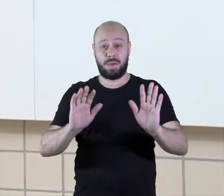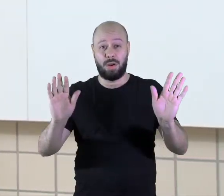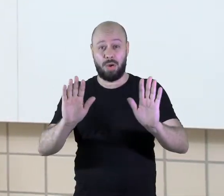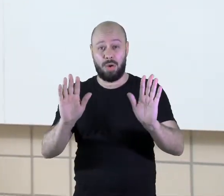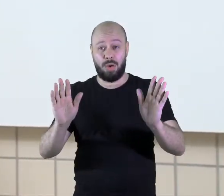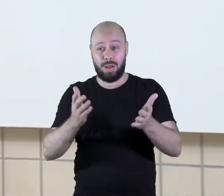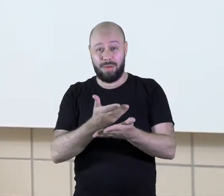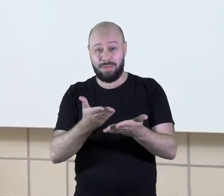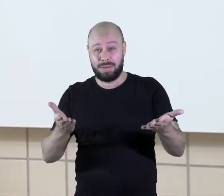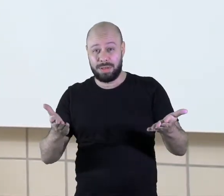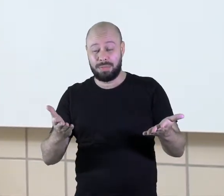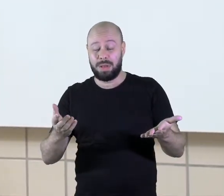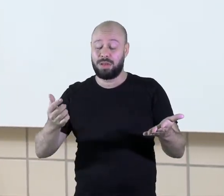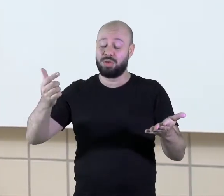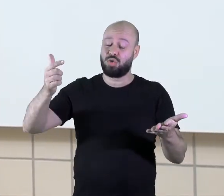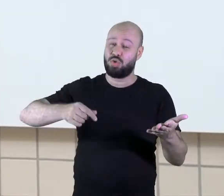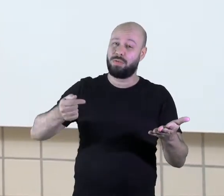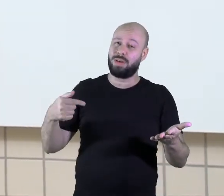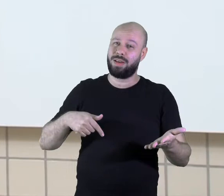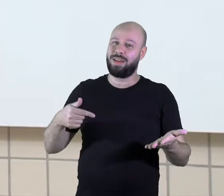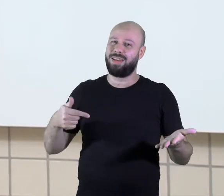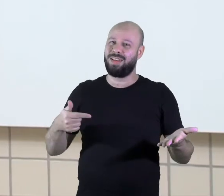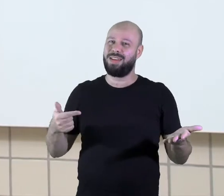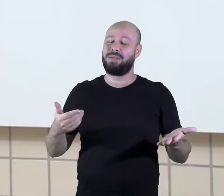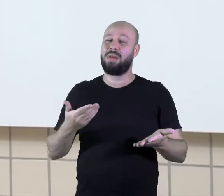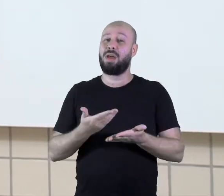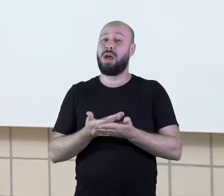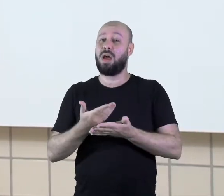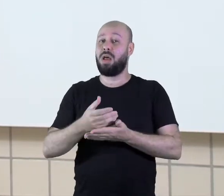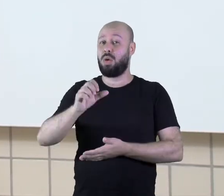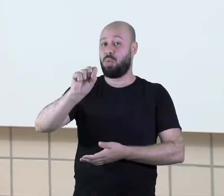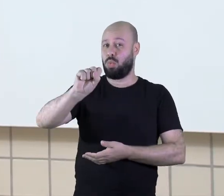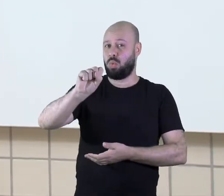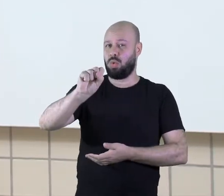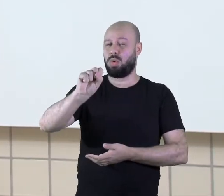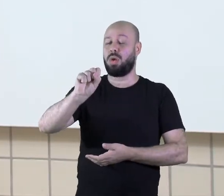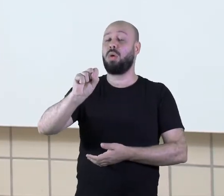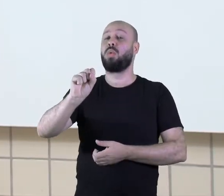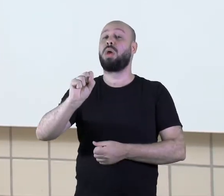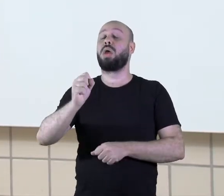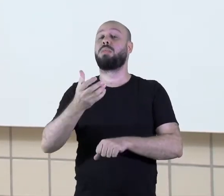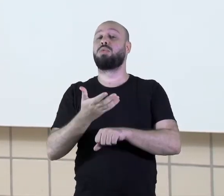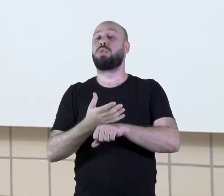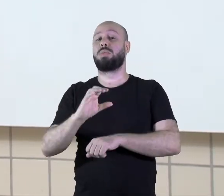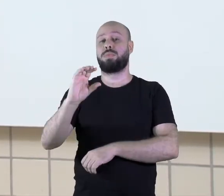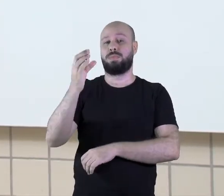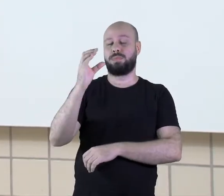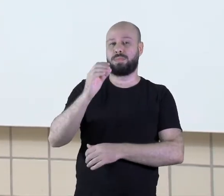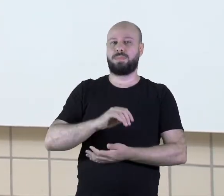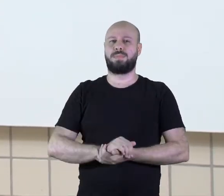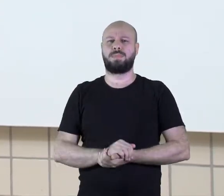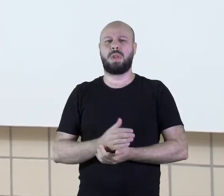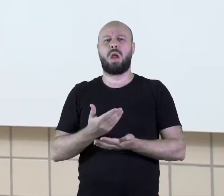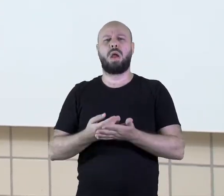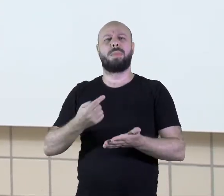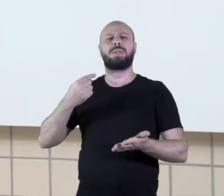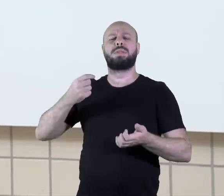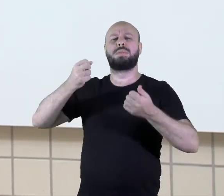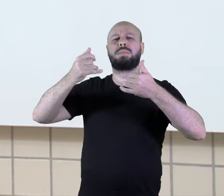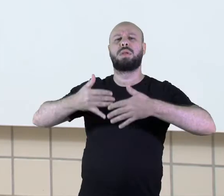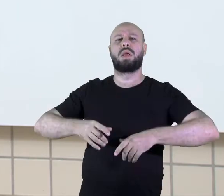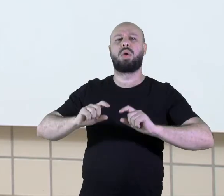Olá, meu povo, estou aqui de volta. Essa é a nossa aula 8 do componente curricular de ciências. A aula passada eu falei um pouquinho